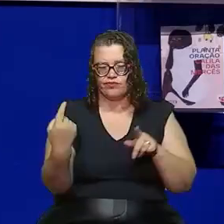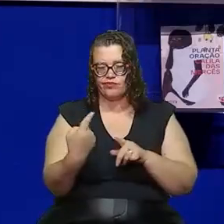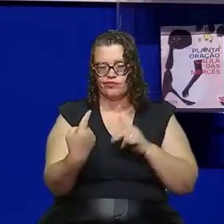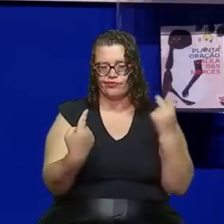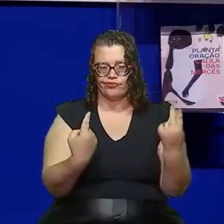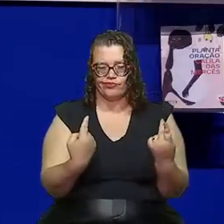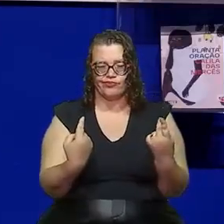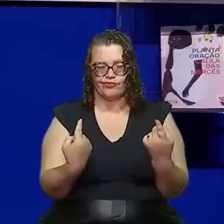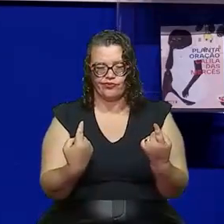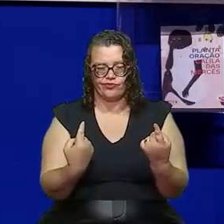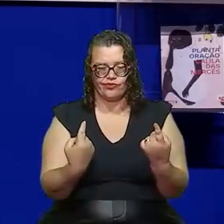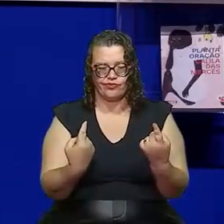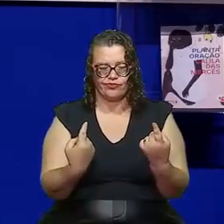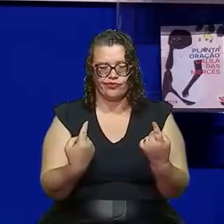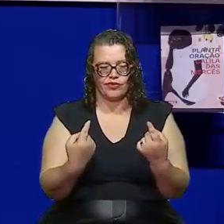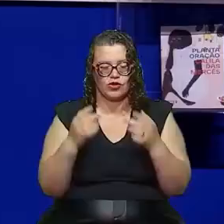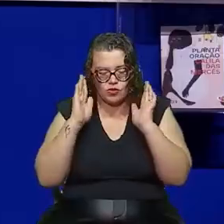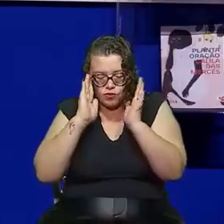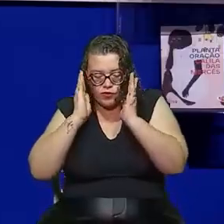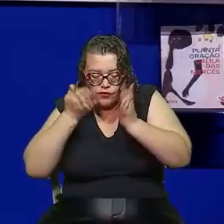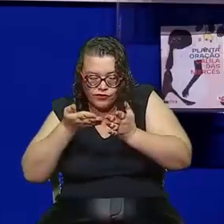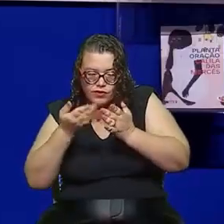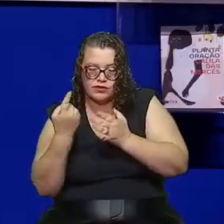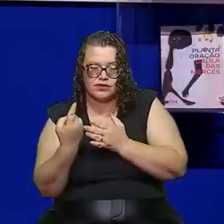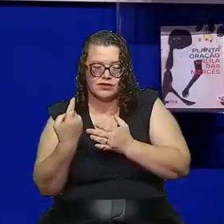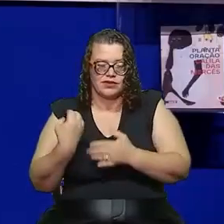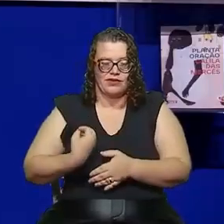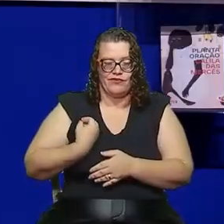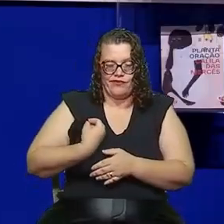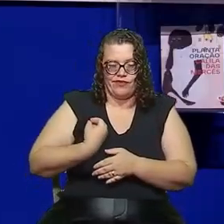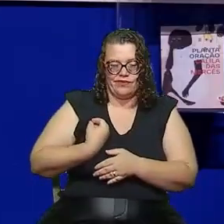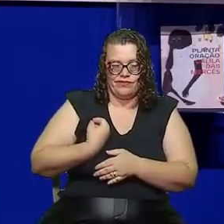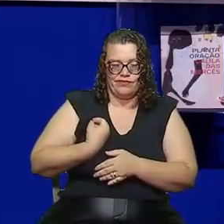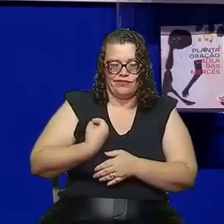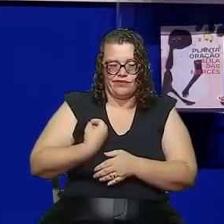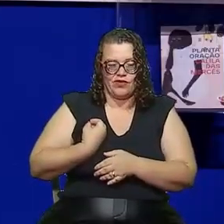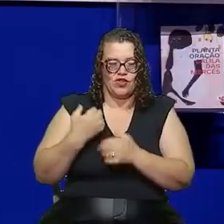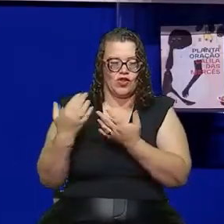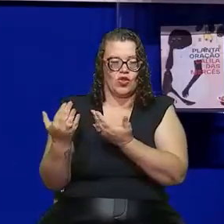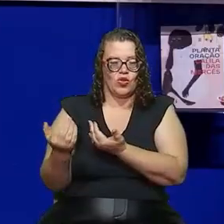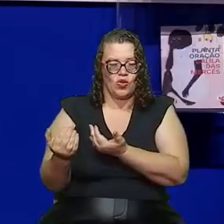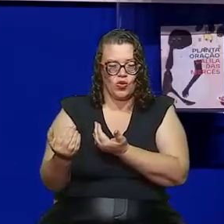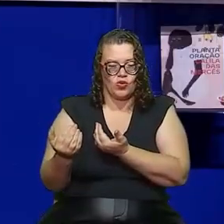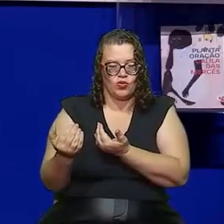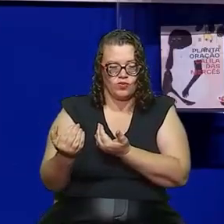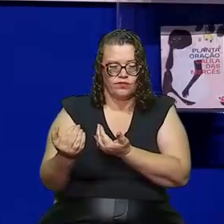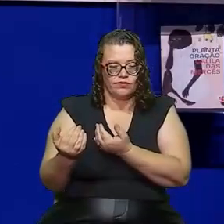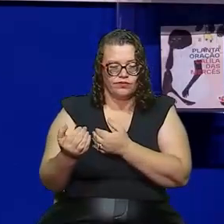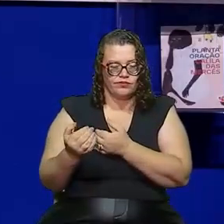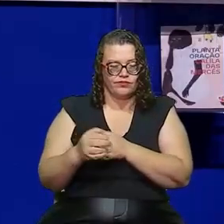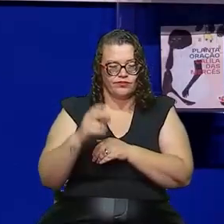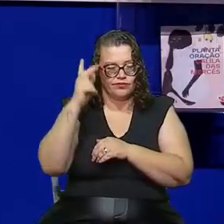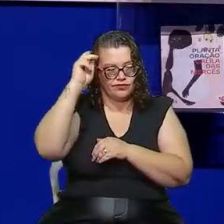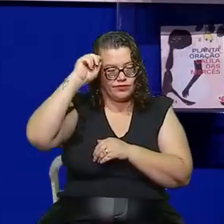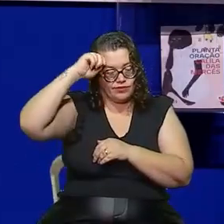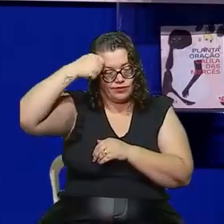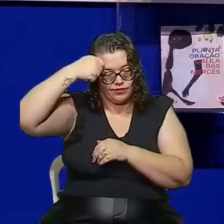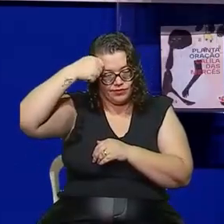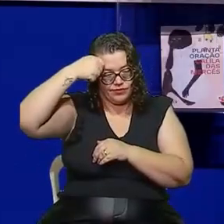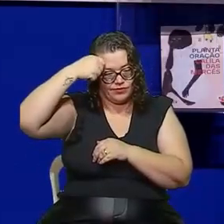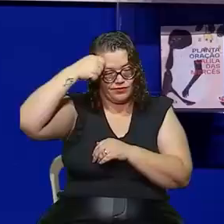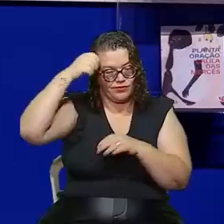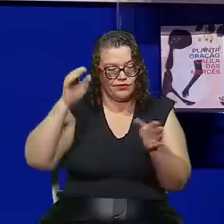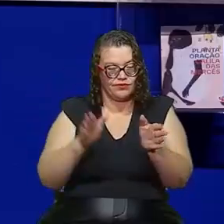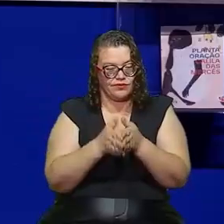Mas eu estou mais engajado nesse aqui, né, porque isso aqui custa vidas, né, de jovens negros da periferia.